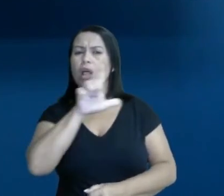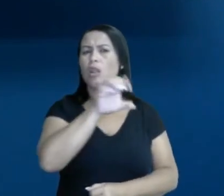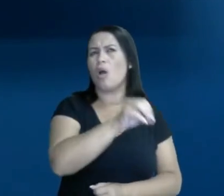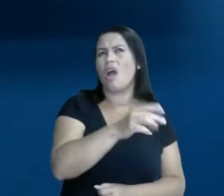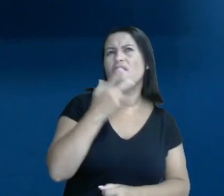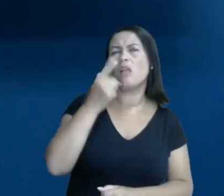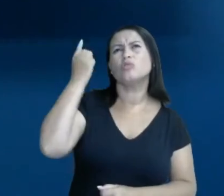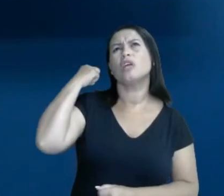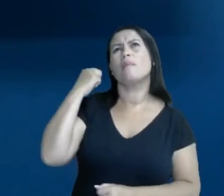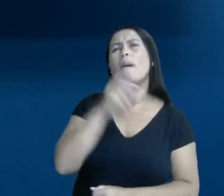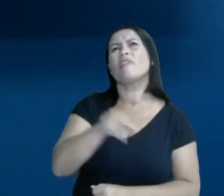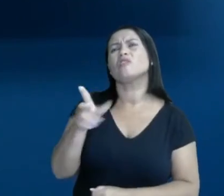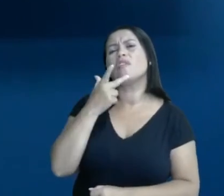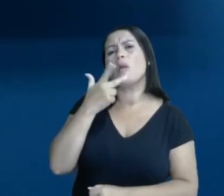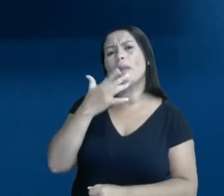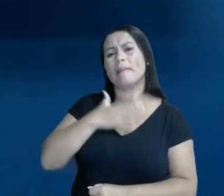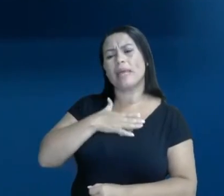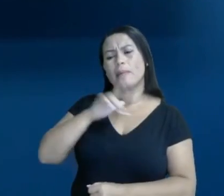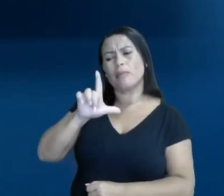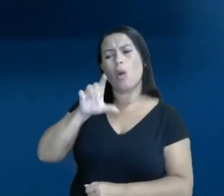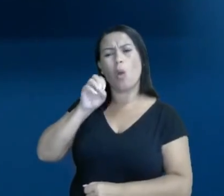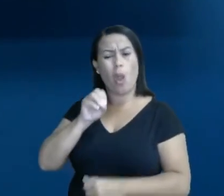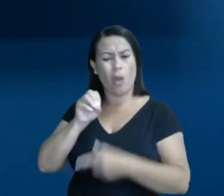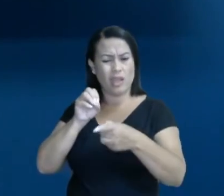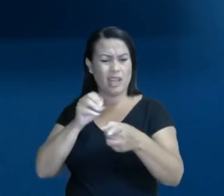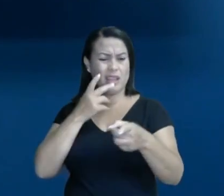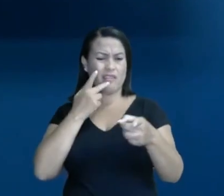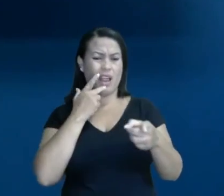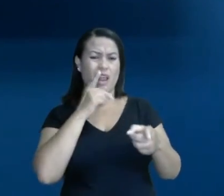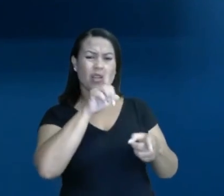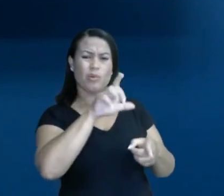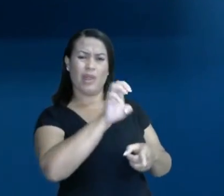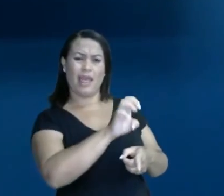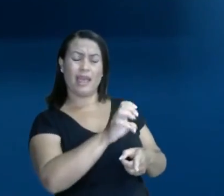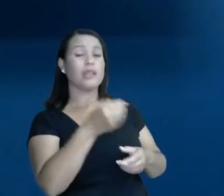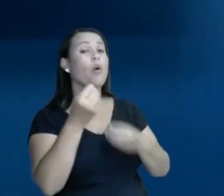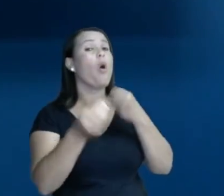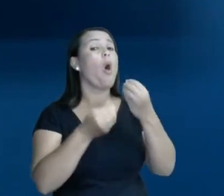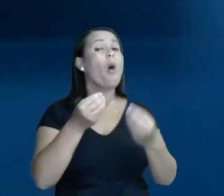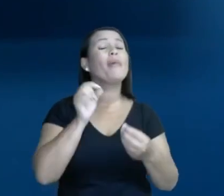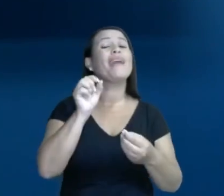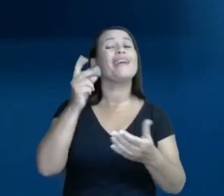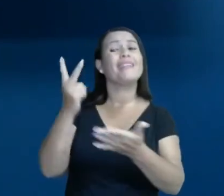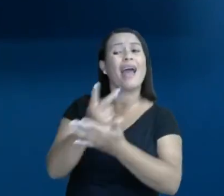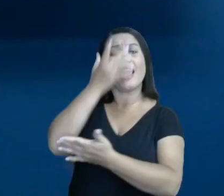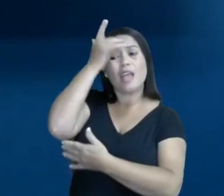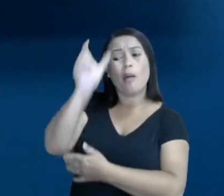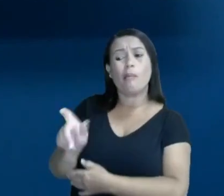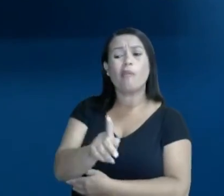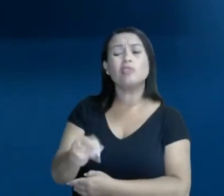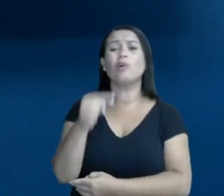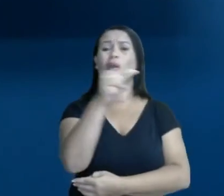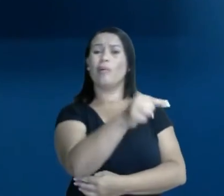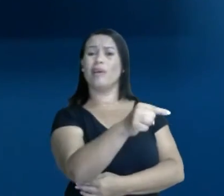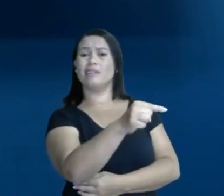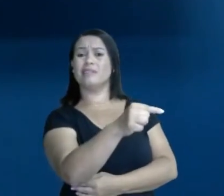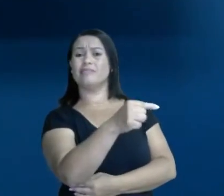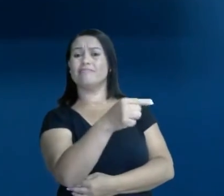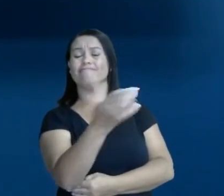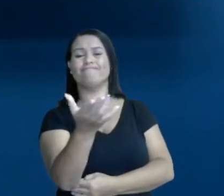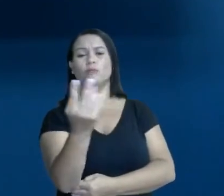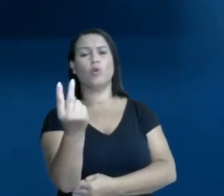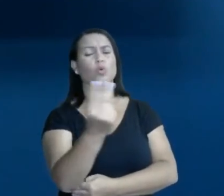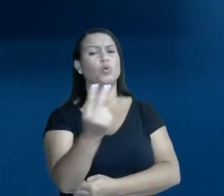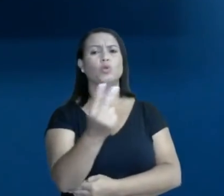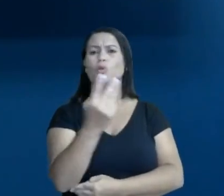mas a professora disse que era para botar o lo e ele está botando o le. Então, quem é que está errado, a professora ou ele? Nenhum